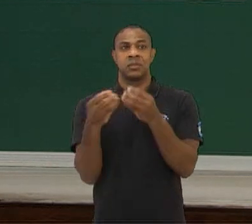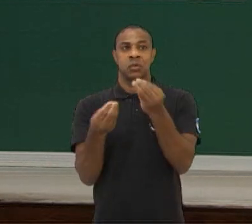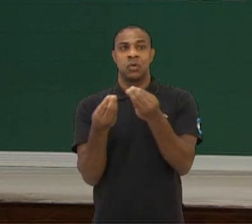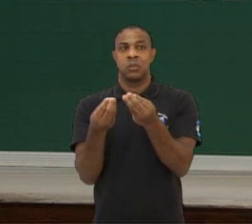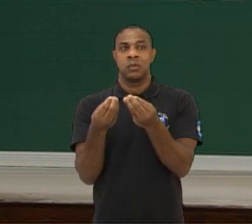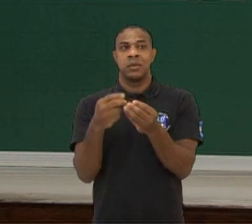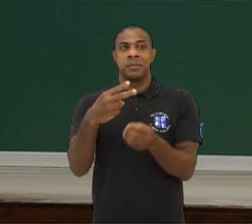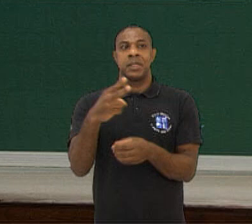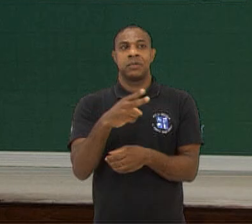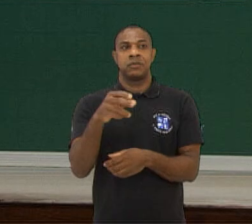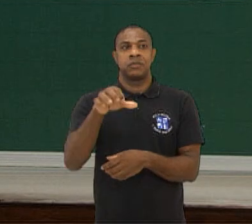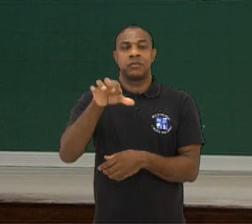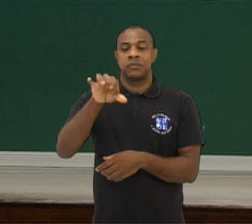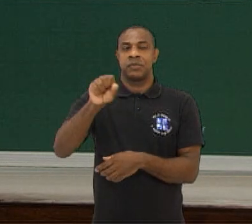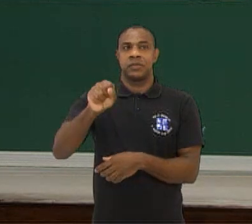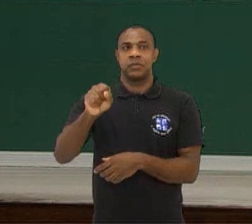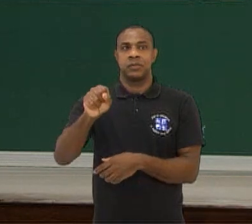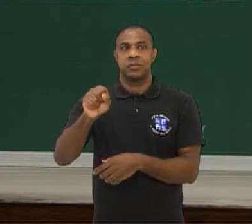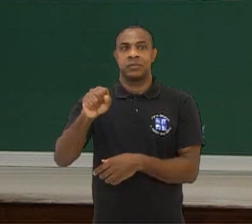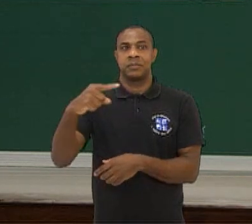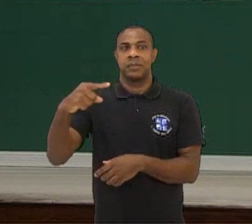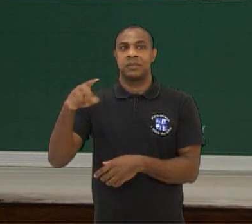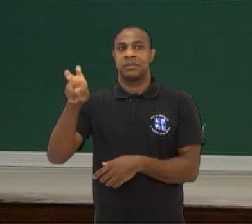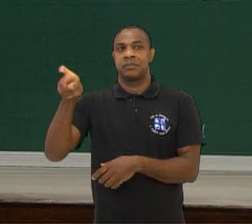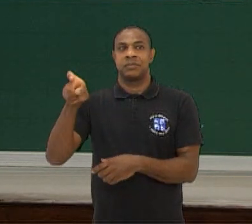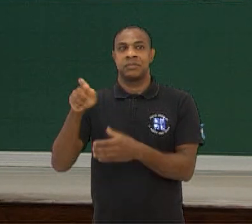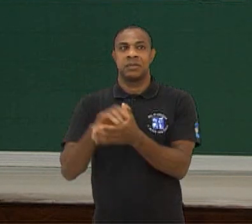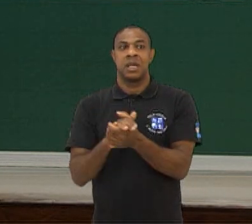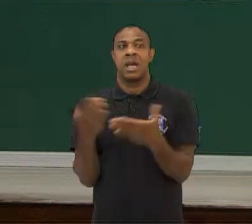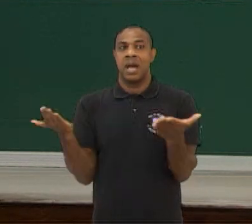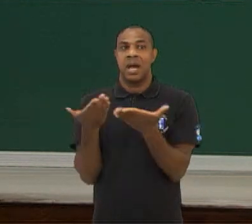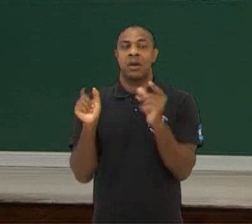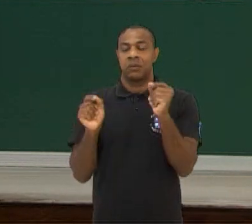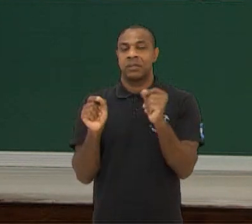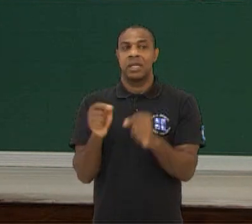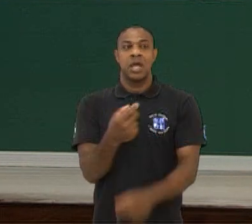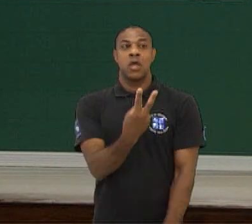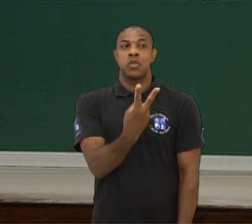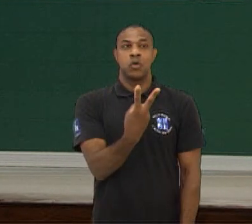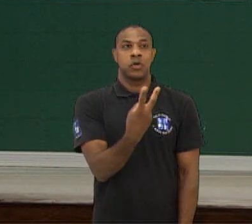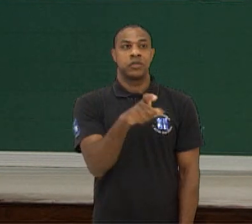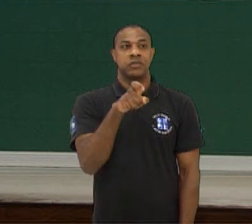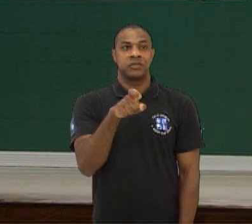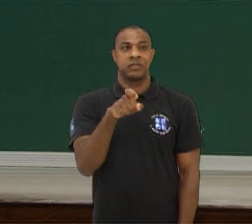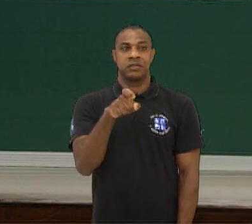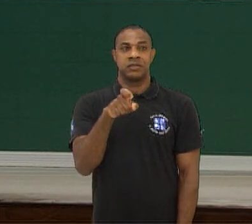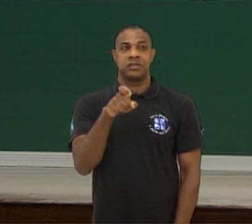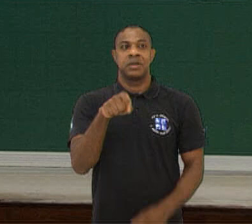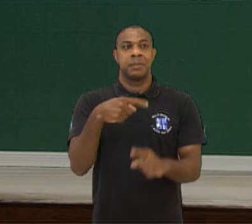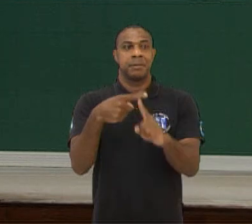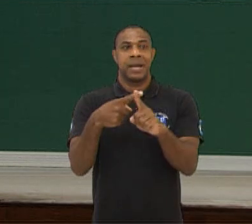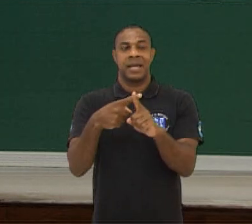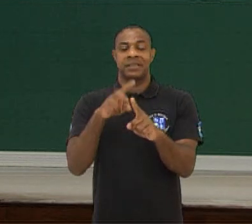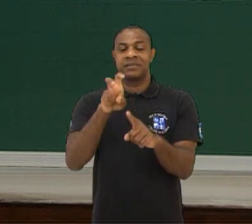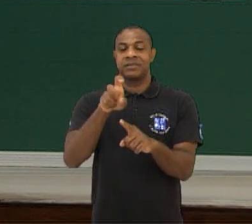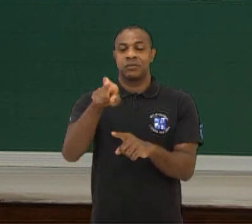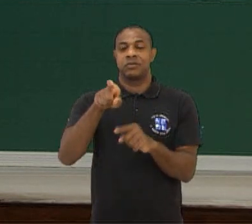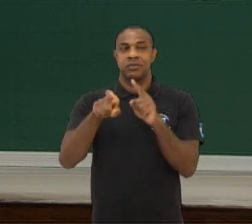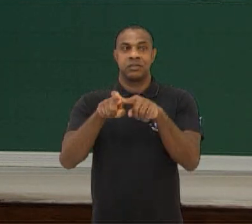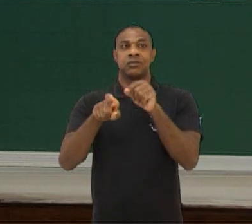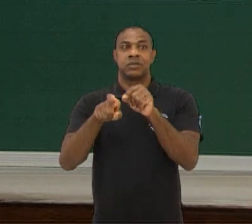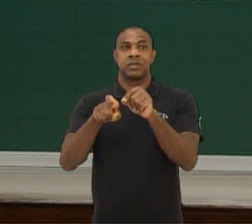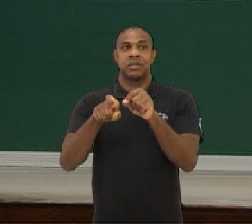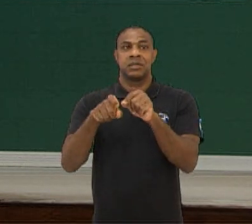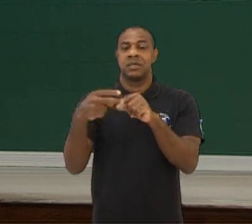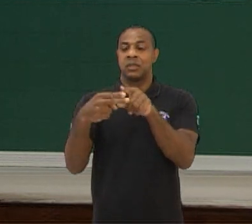isso? Qual que é o contrário de menos 5x? Mais 5x. A operação inversa. Então, 2x mais